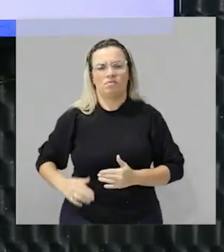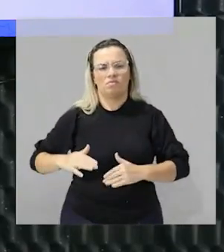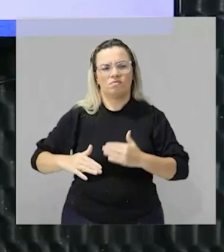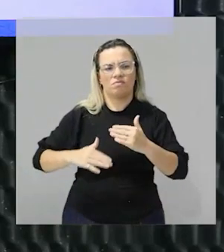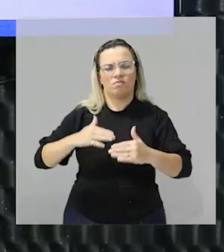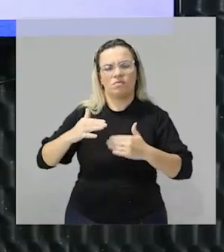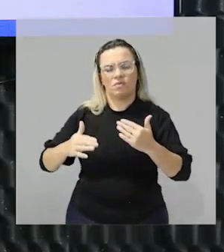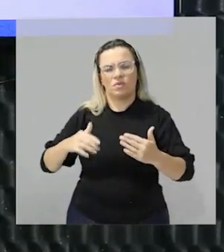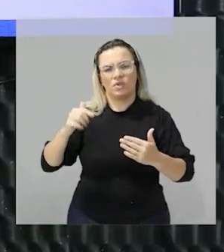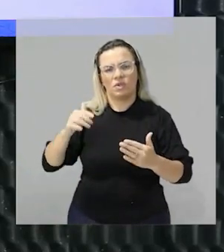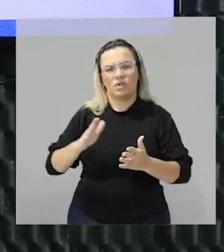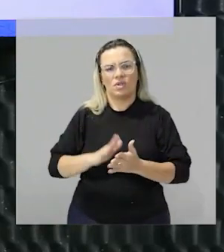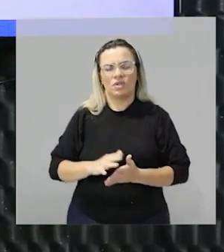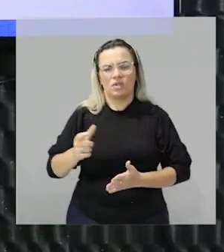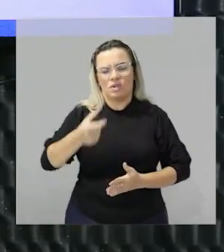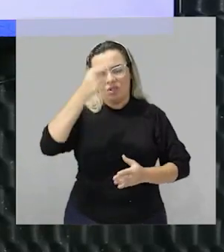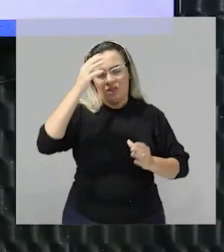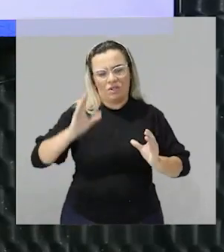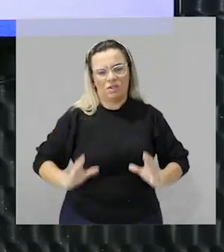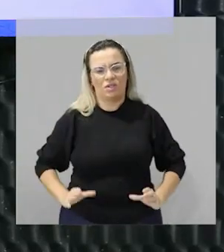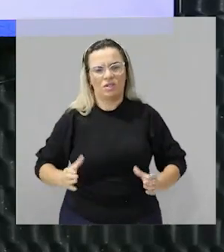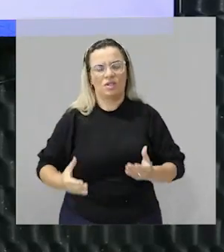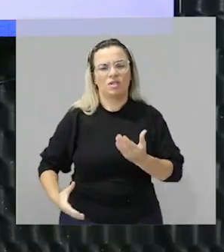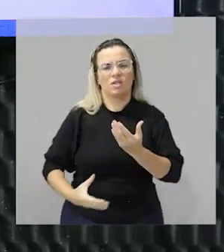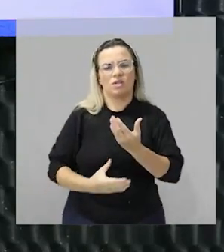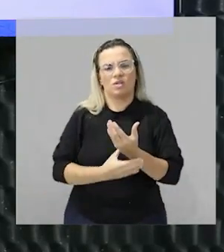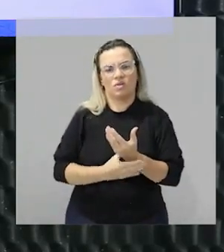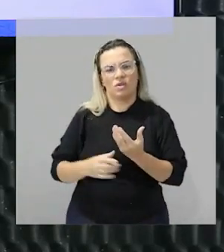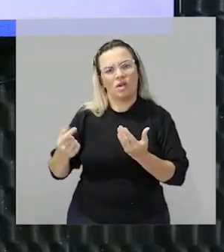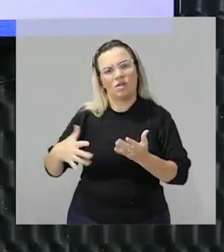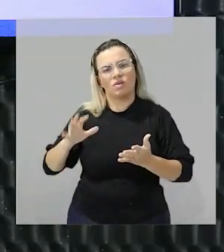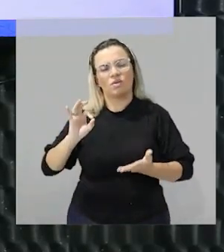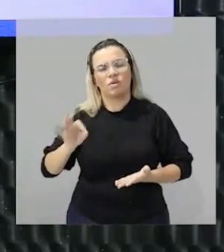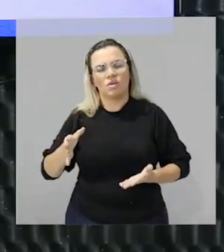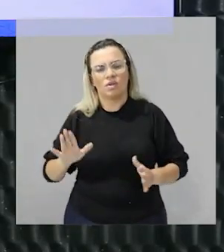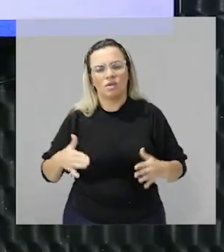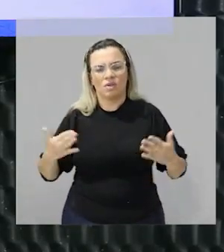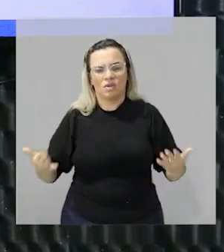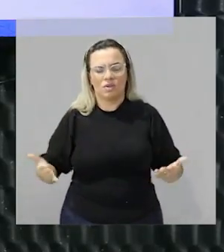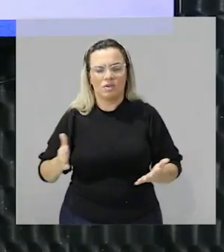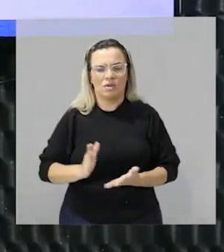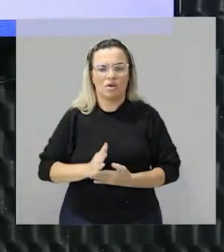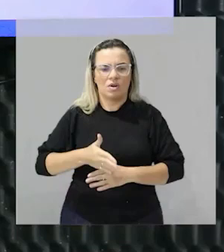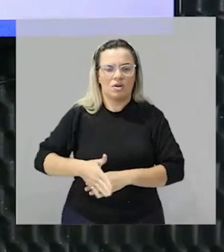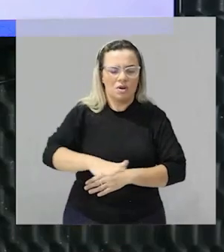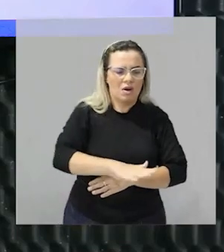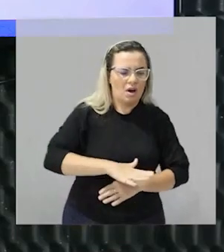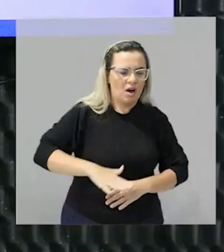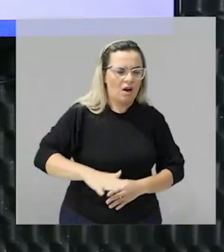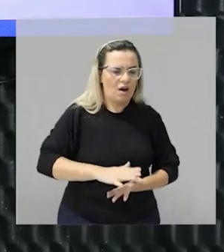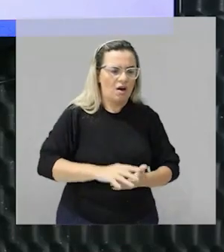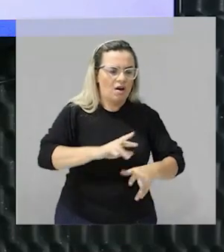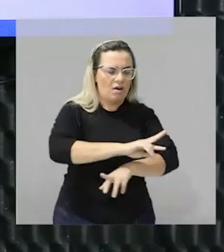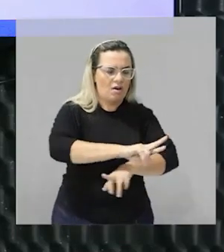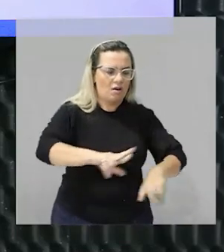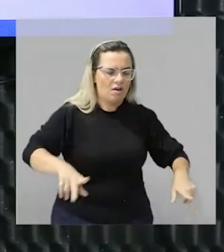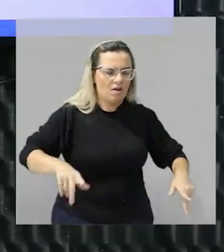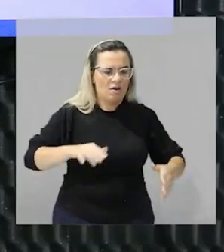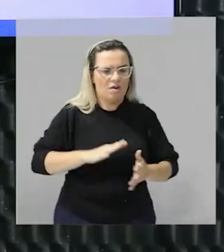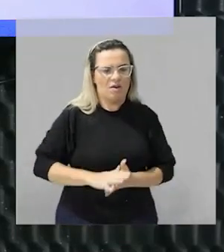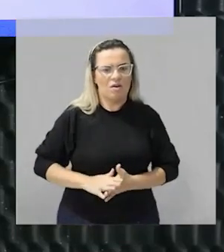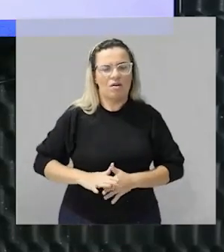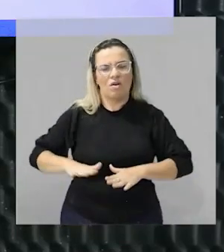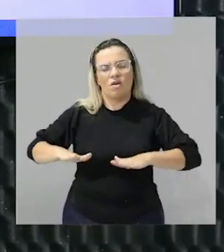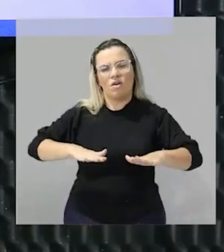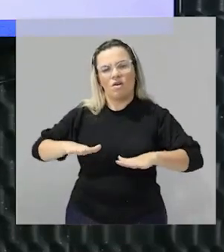apesar de não terem a cidadania garantida. E acabaram participando de diversos movimentos de